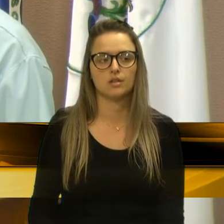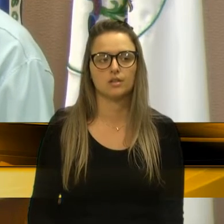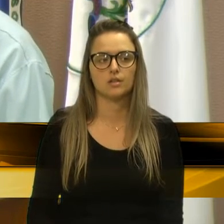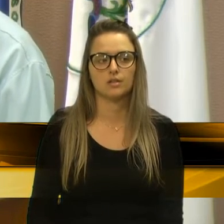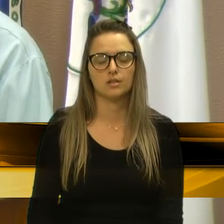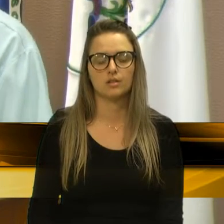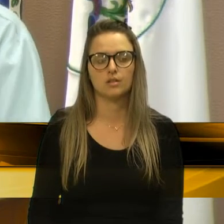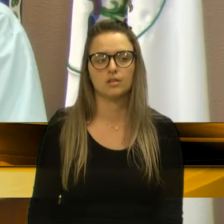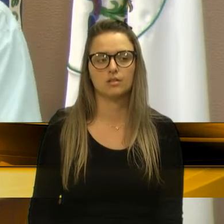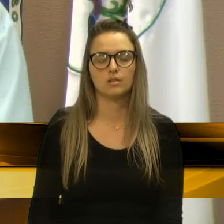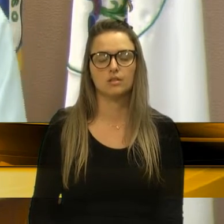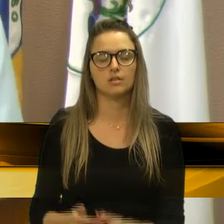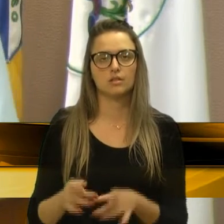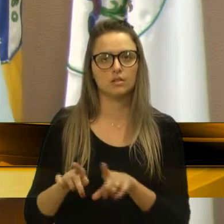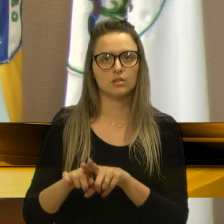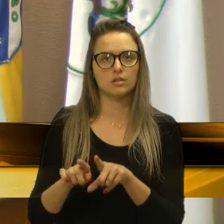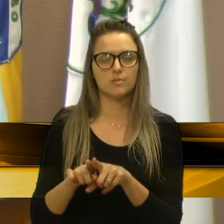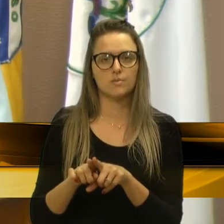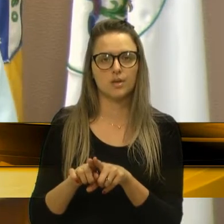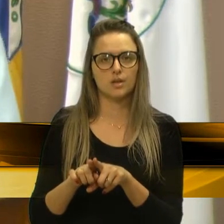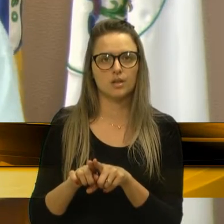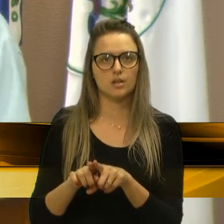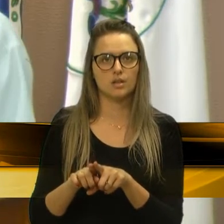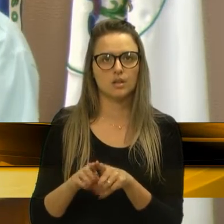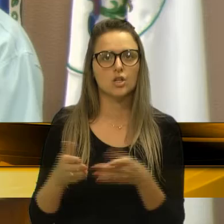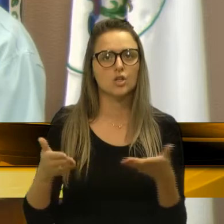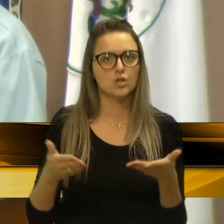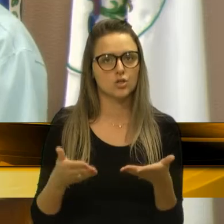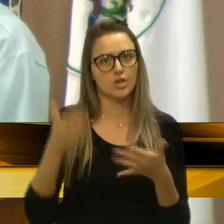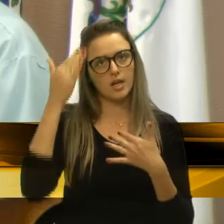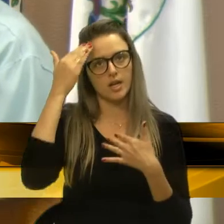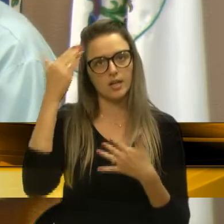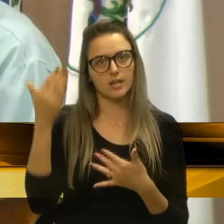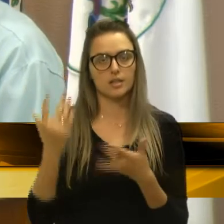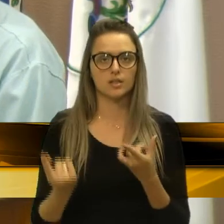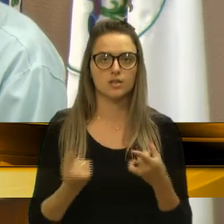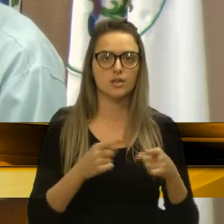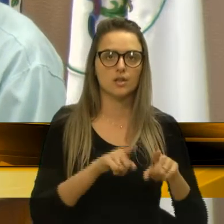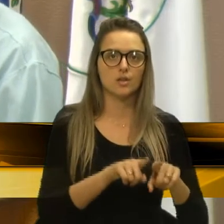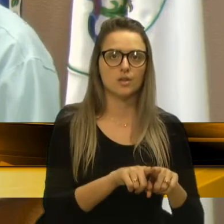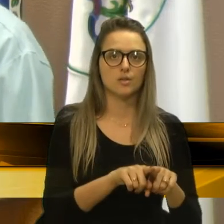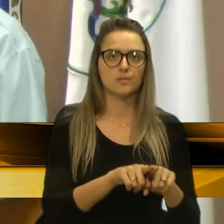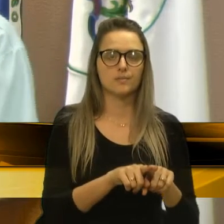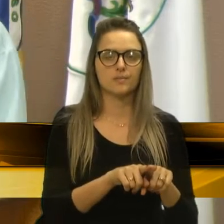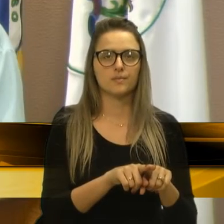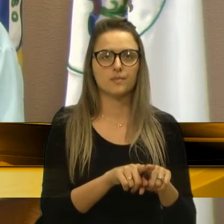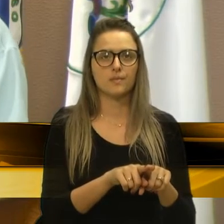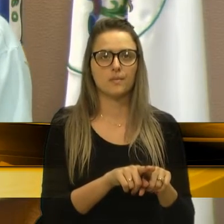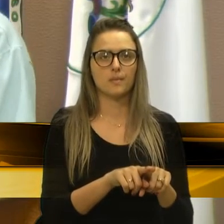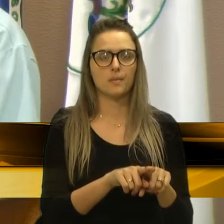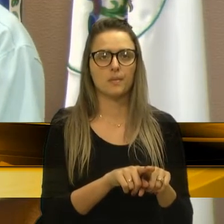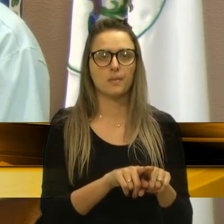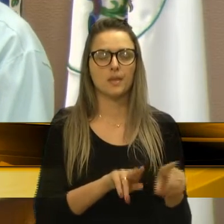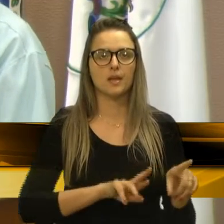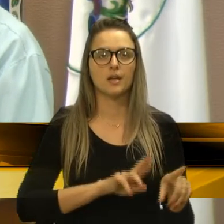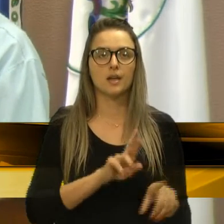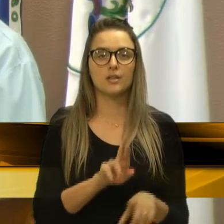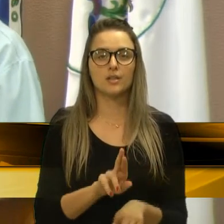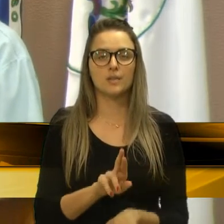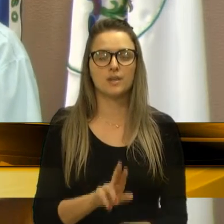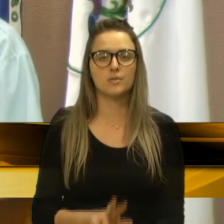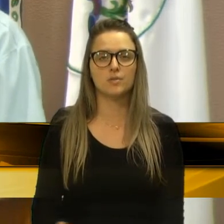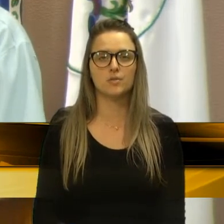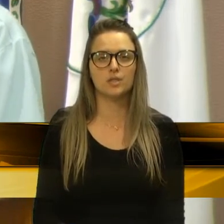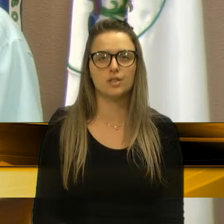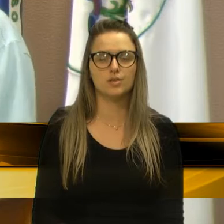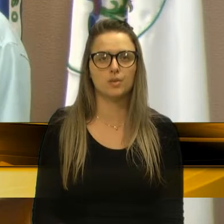desejar vereador de também agradecer sua parceria de voz e pela qual você conduza